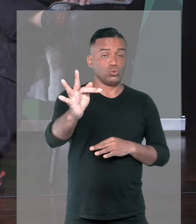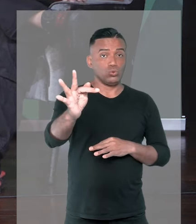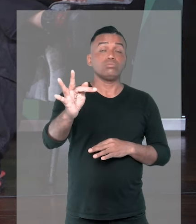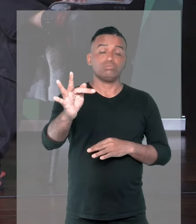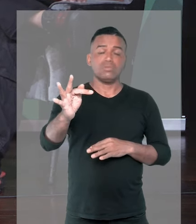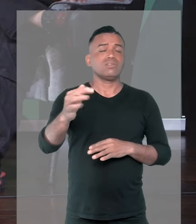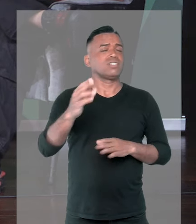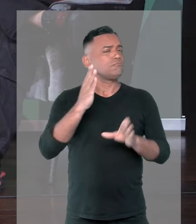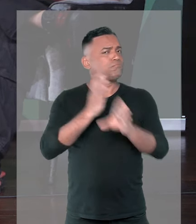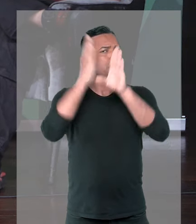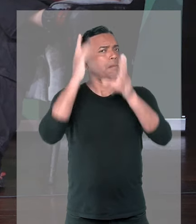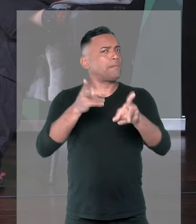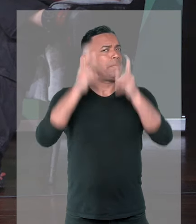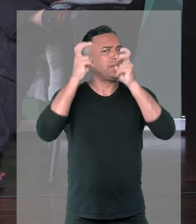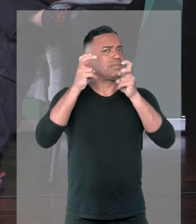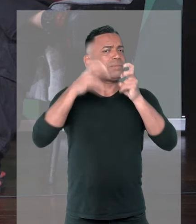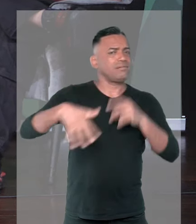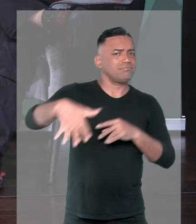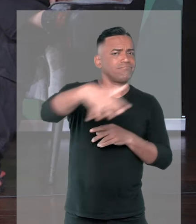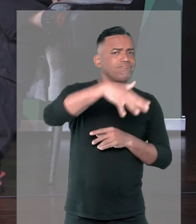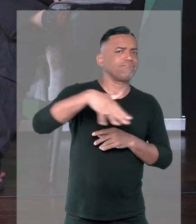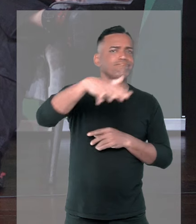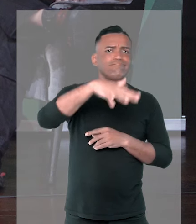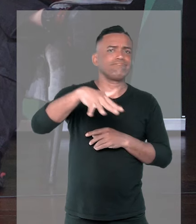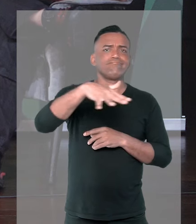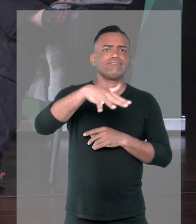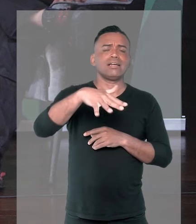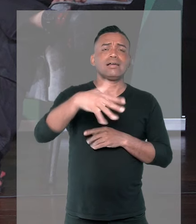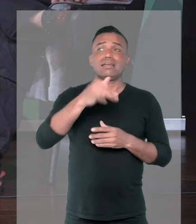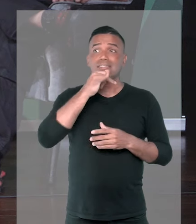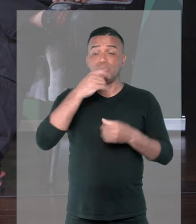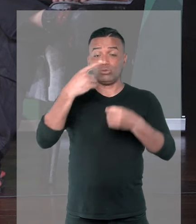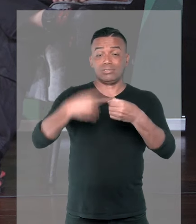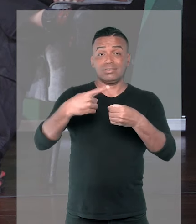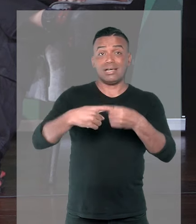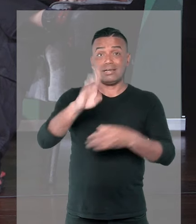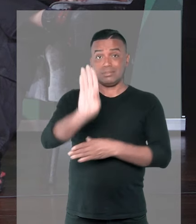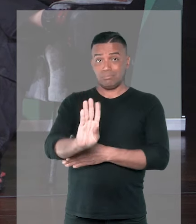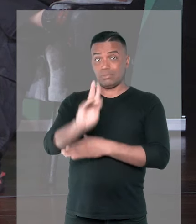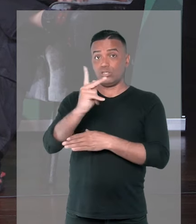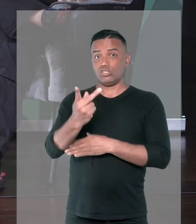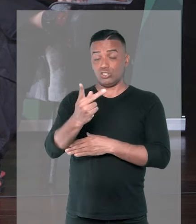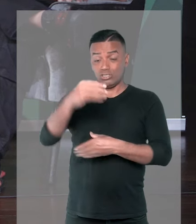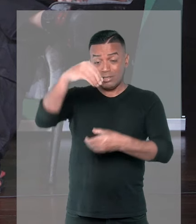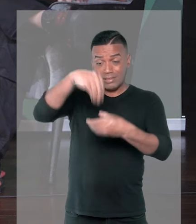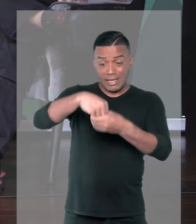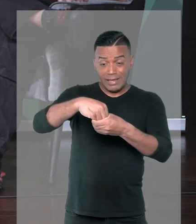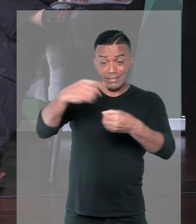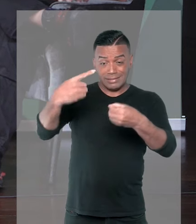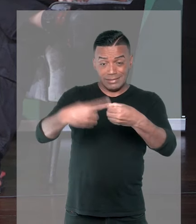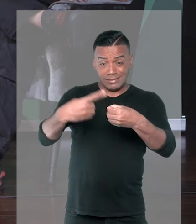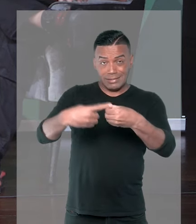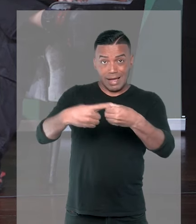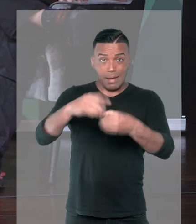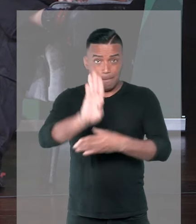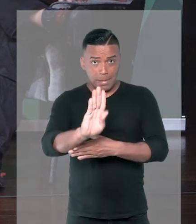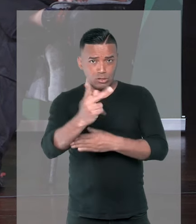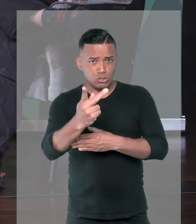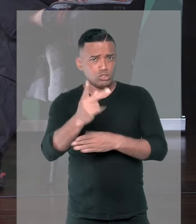um cenário que você pode escolher de partida o cenário é Belo Horizonte tá certo Dentro de Belo Horizonte a gente teria que